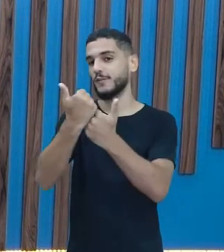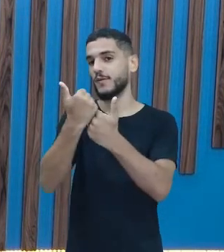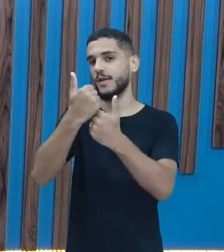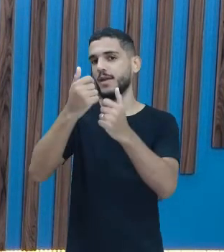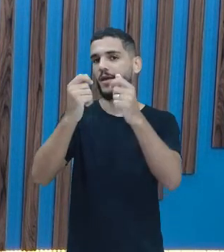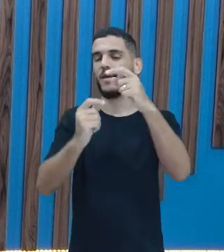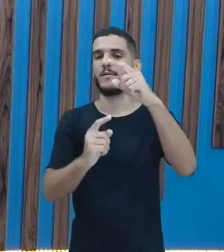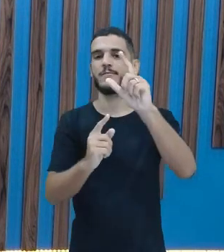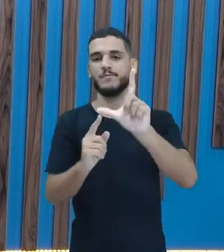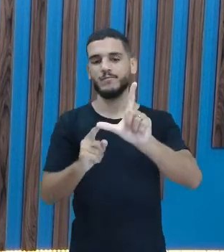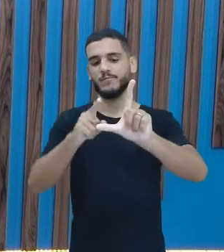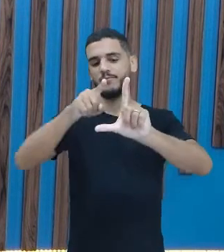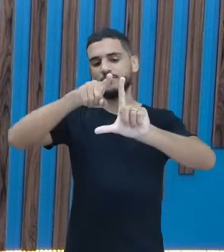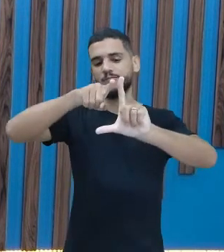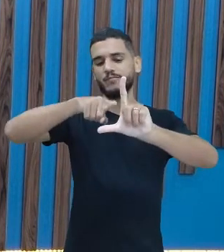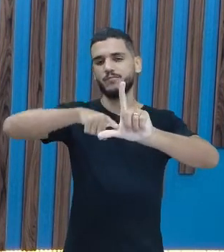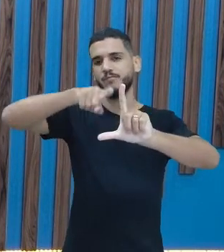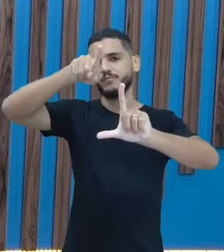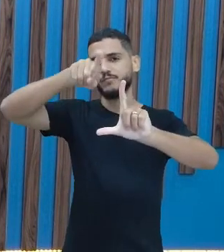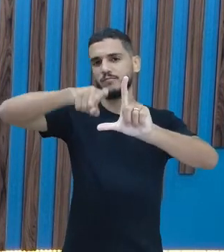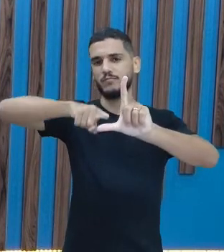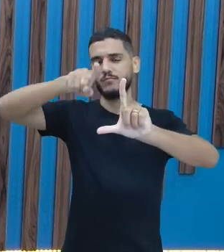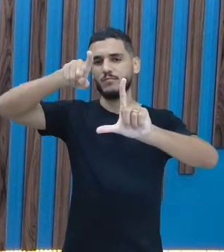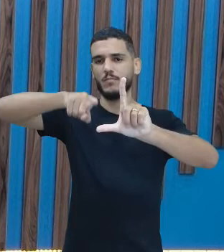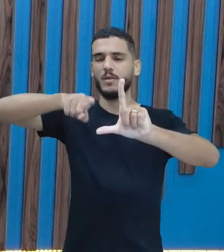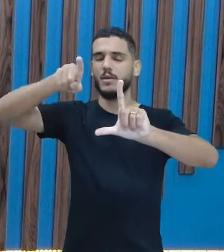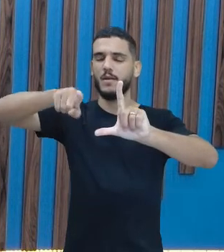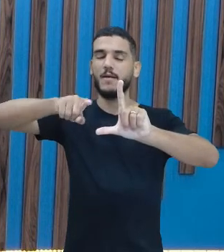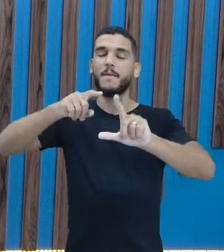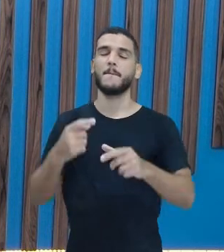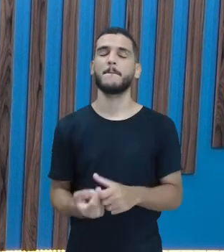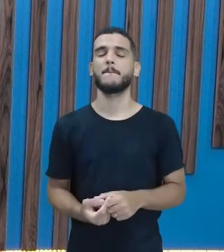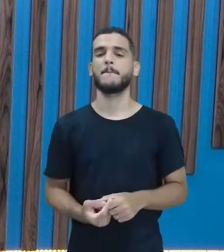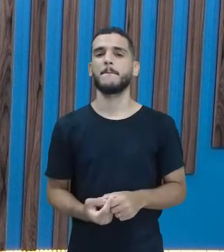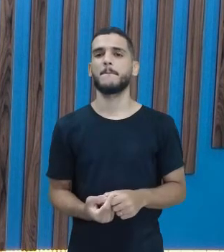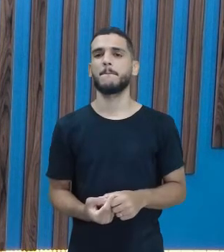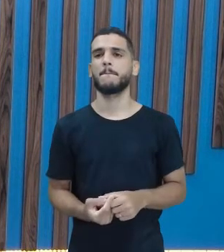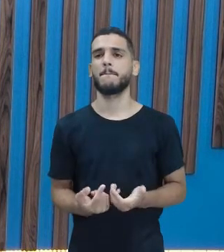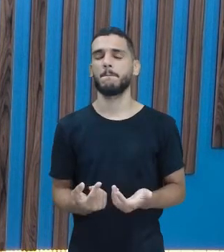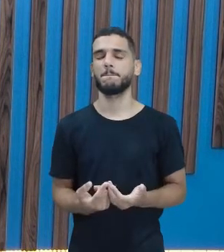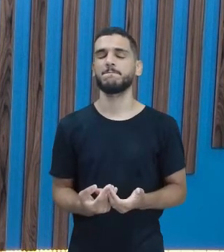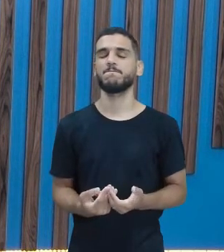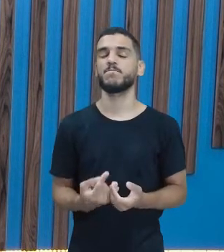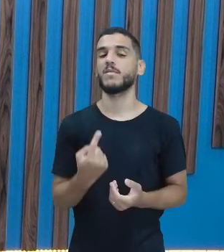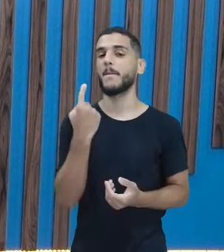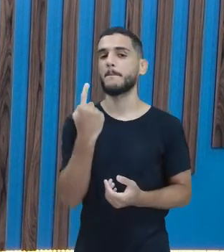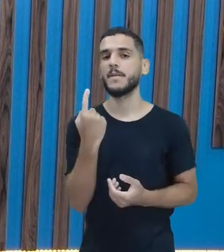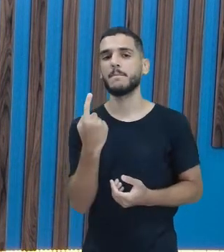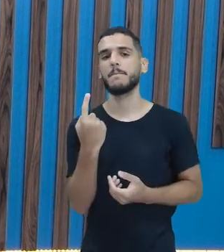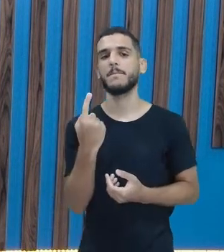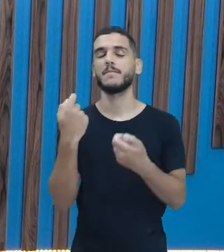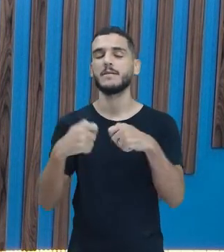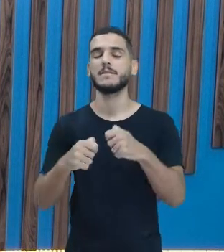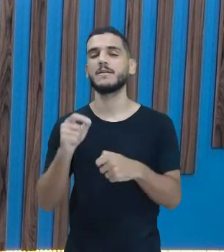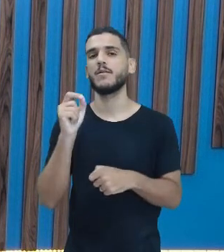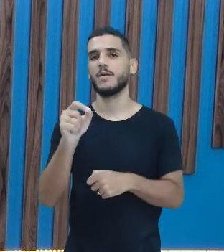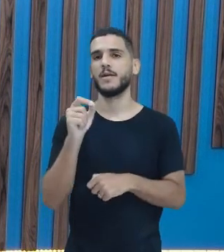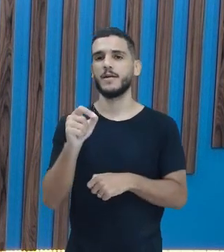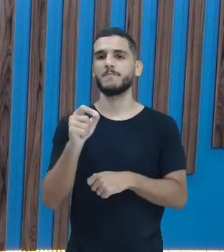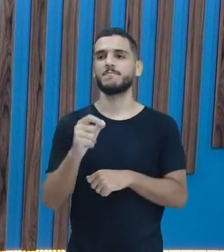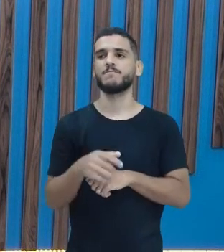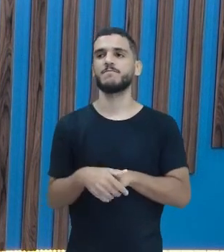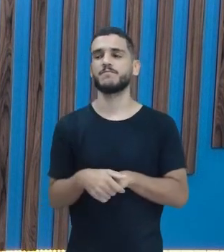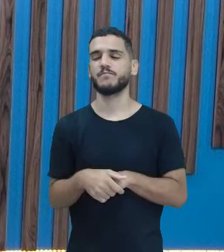num gráfico. O primeiro passo que a gente precisa para um gráfico simples é ter